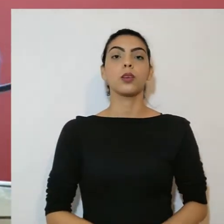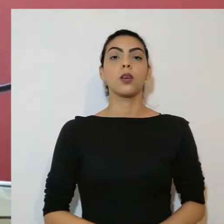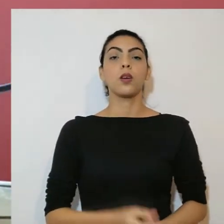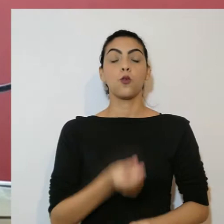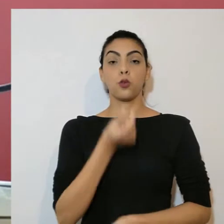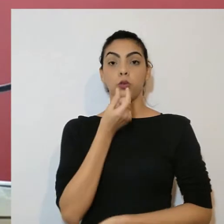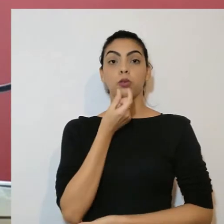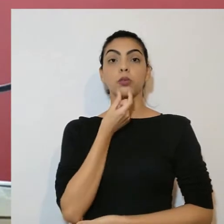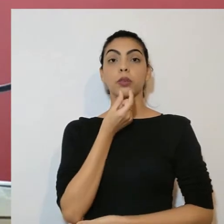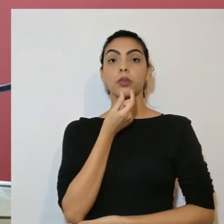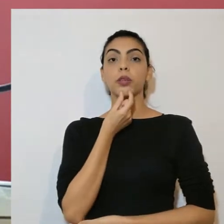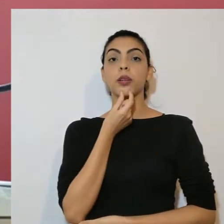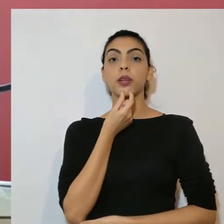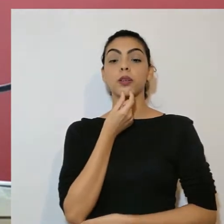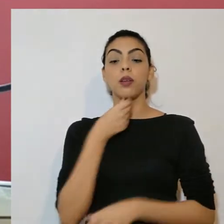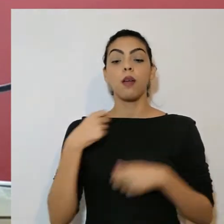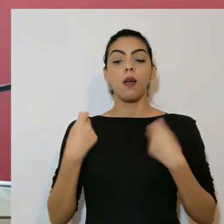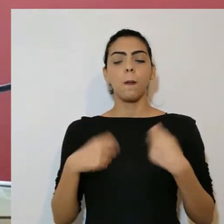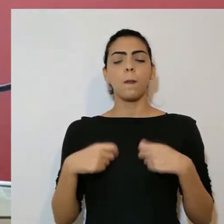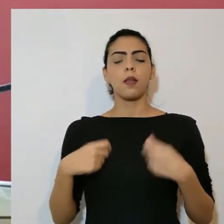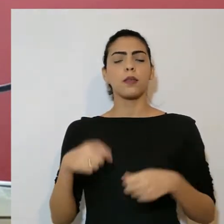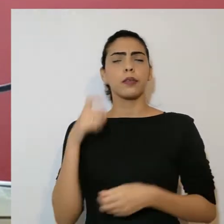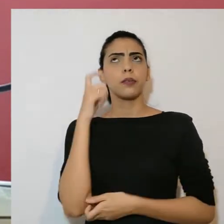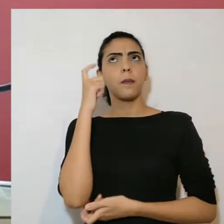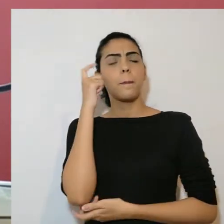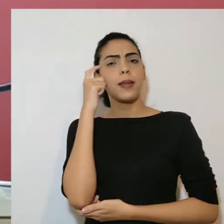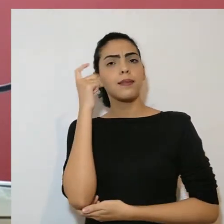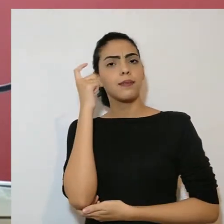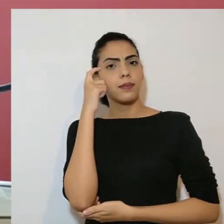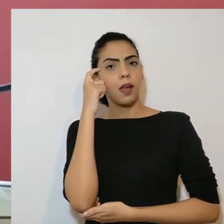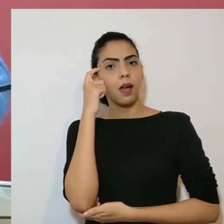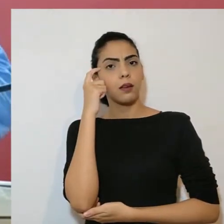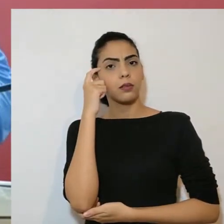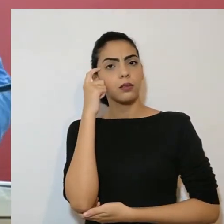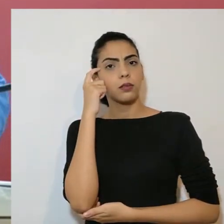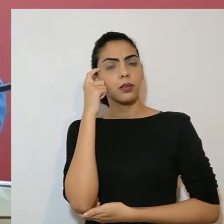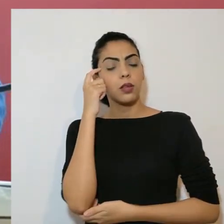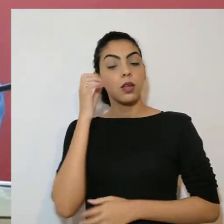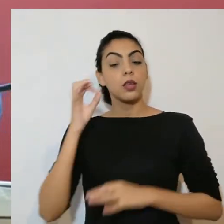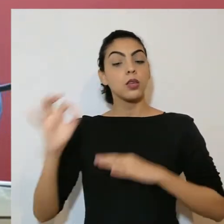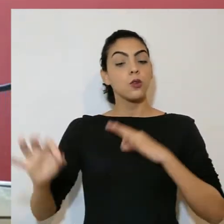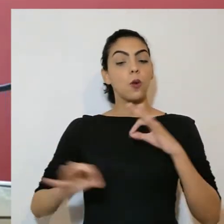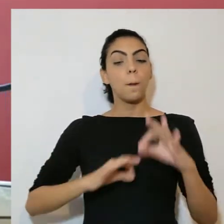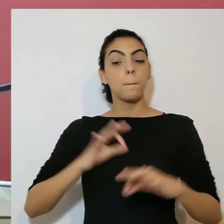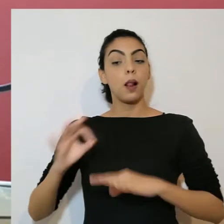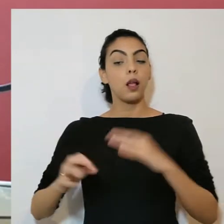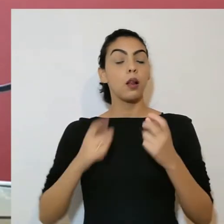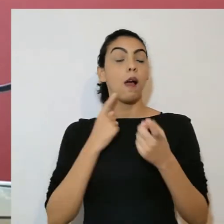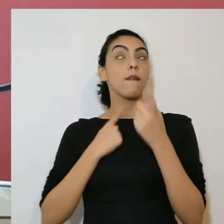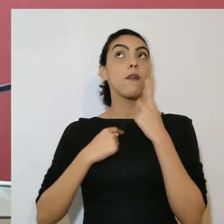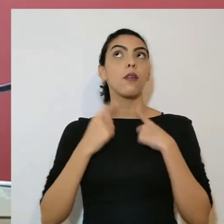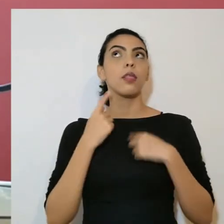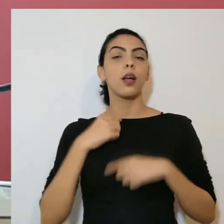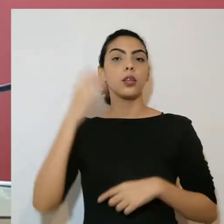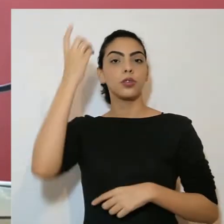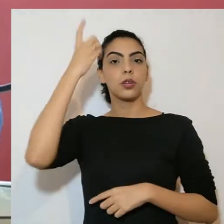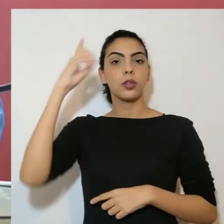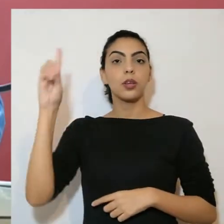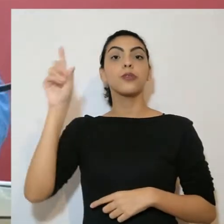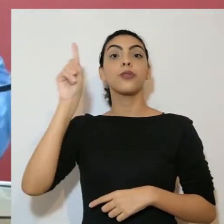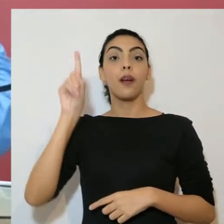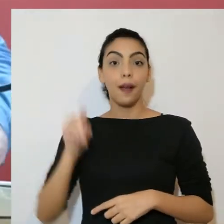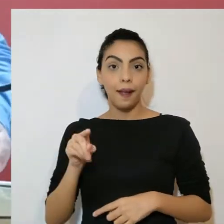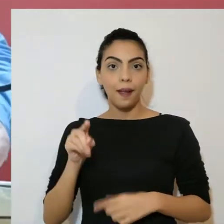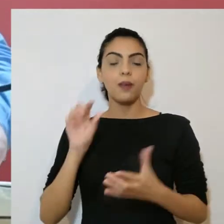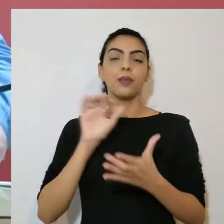Isso deve levar os solteiros a refletirem e a entenderem que o propósito de Deus, que a vontade de